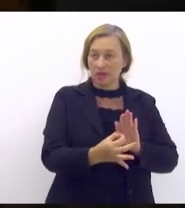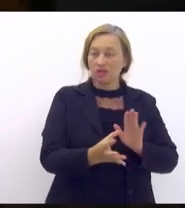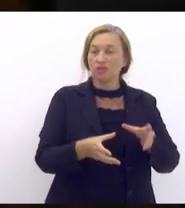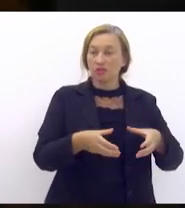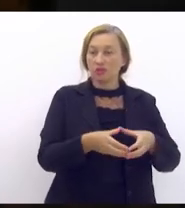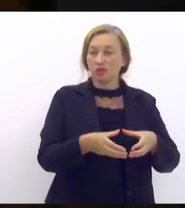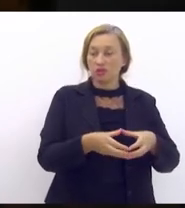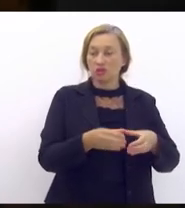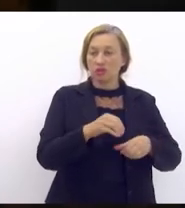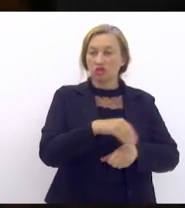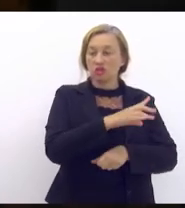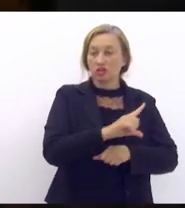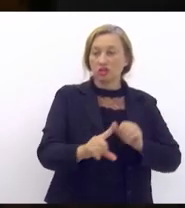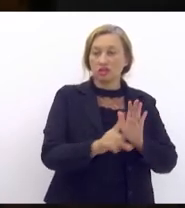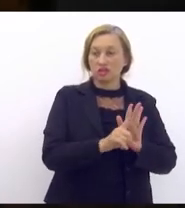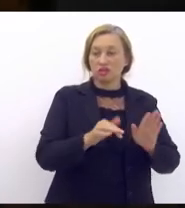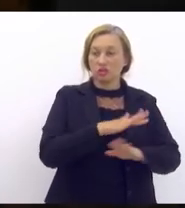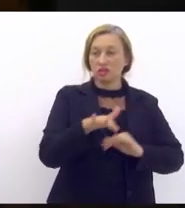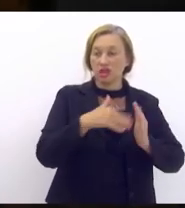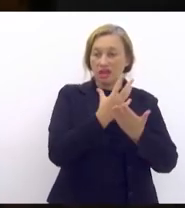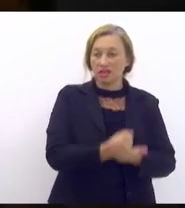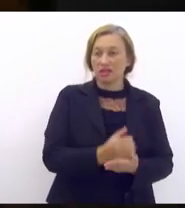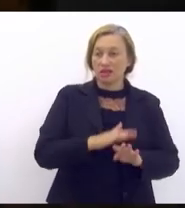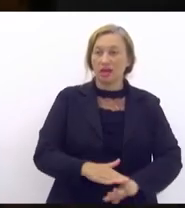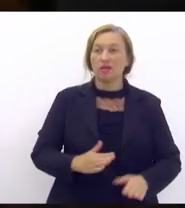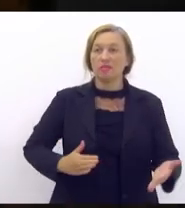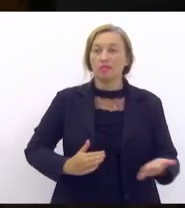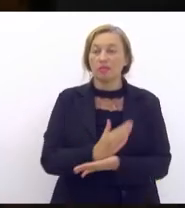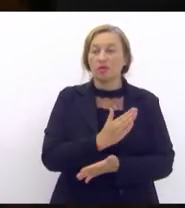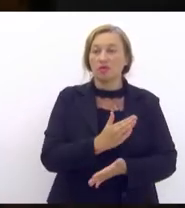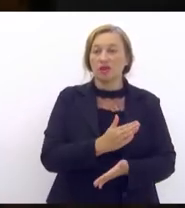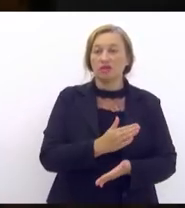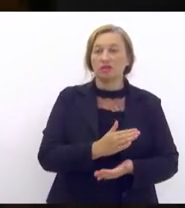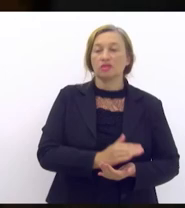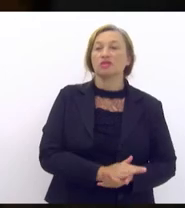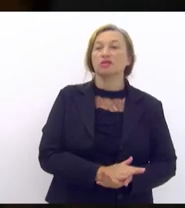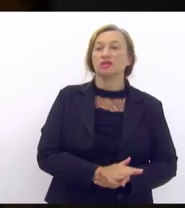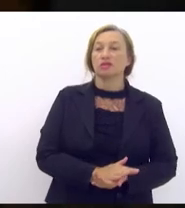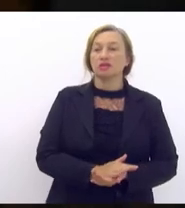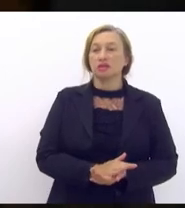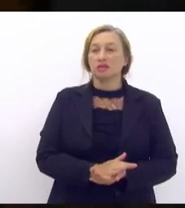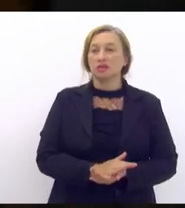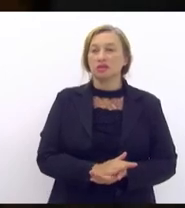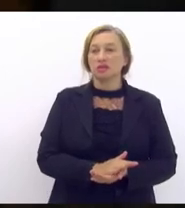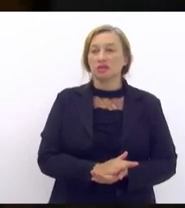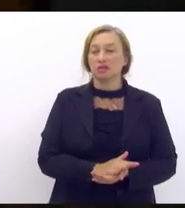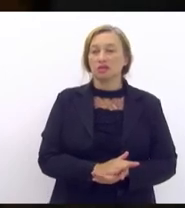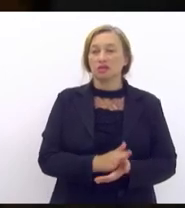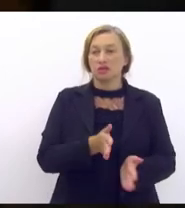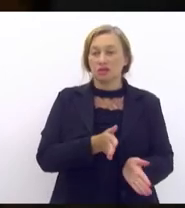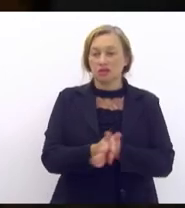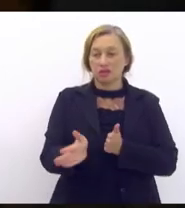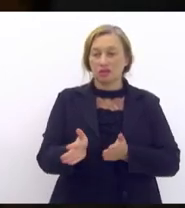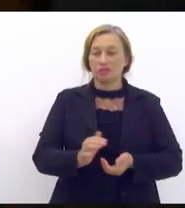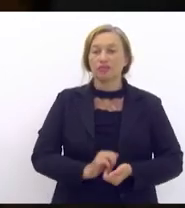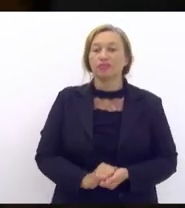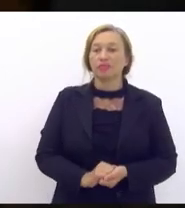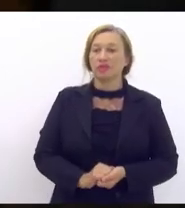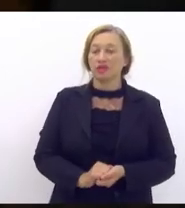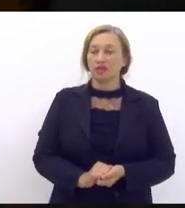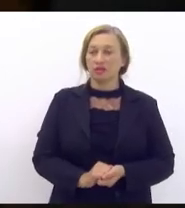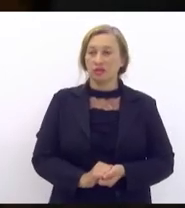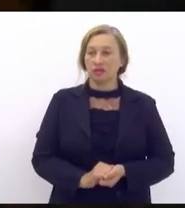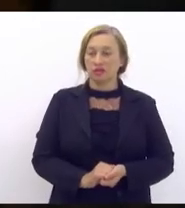da Comissão de Indicação Legislativa. Os senhores que aprovam, mas como estão, aprovado, vai à publicação.